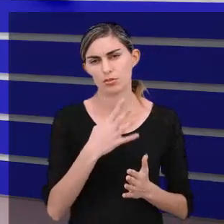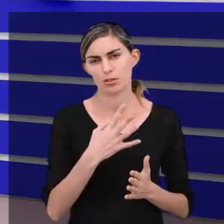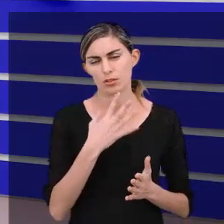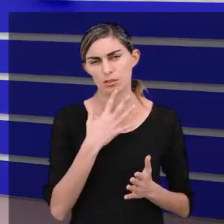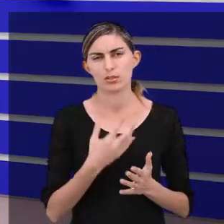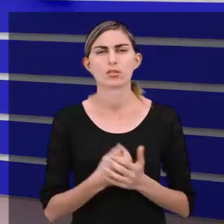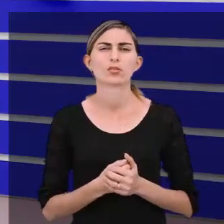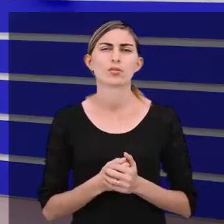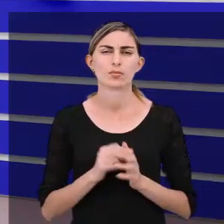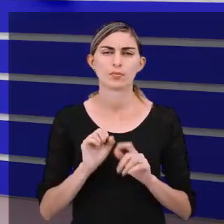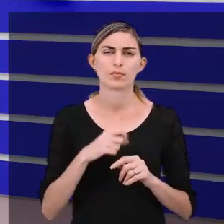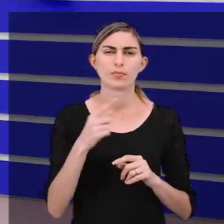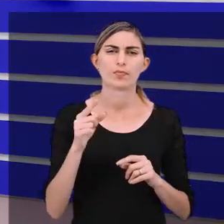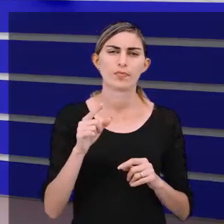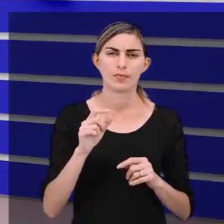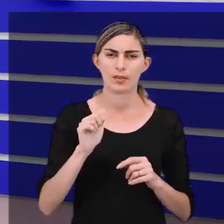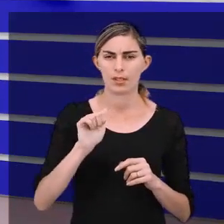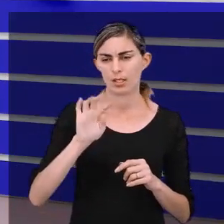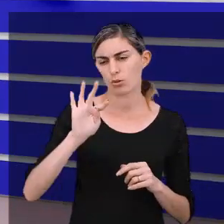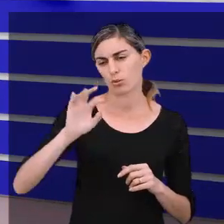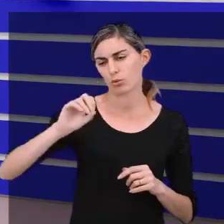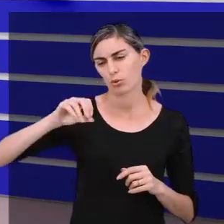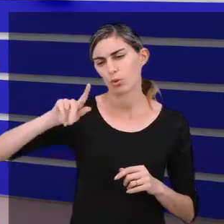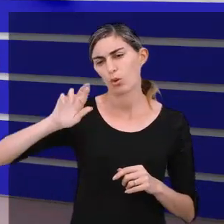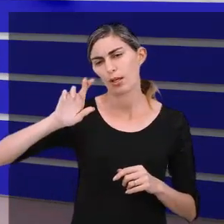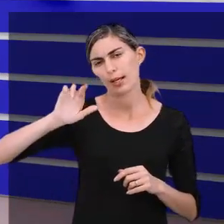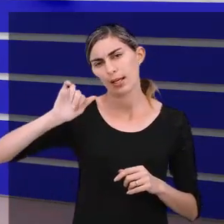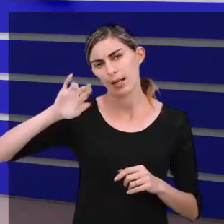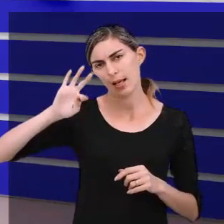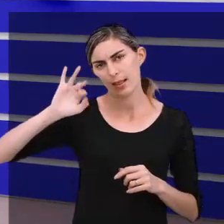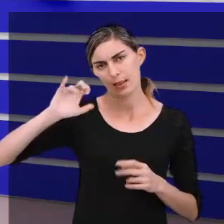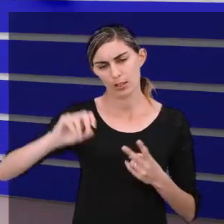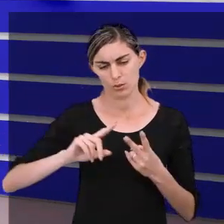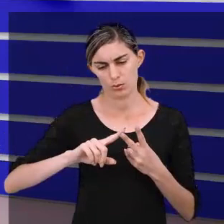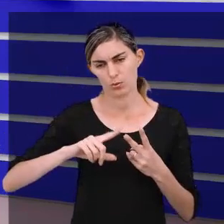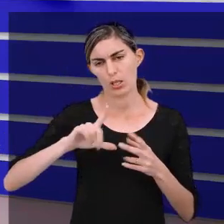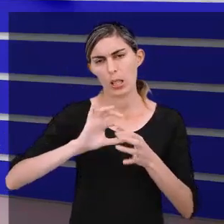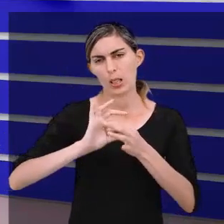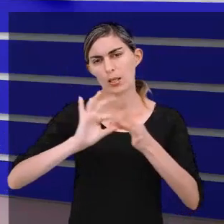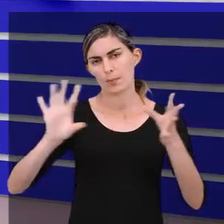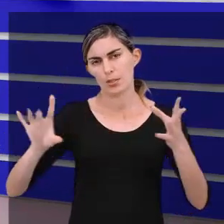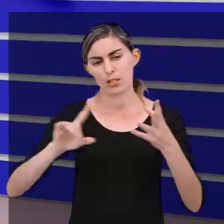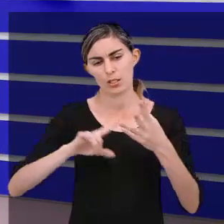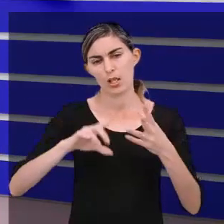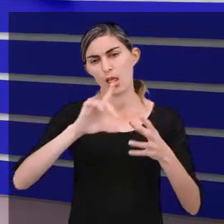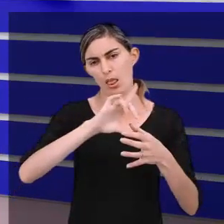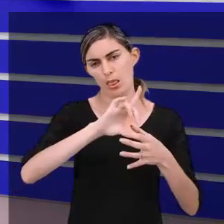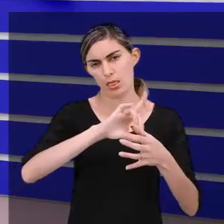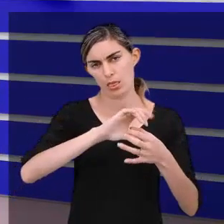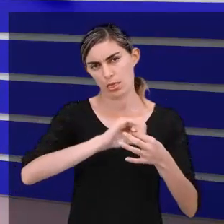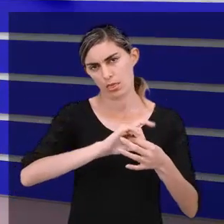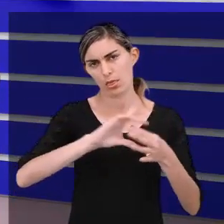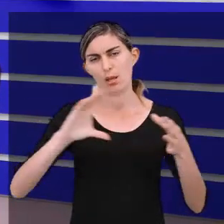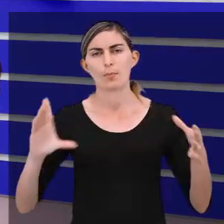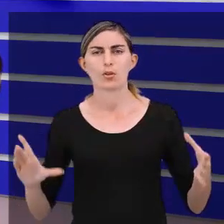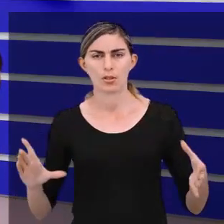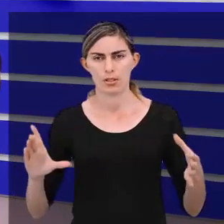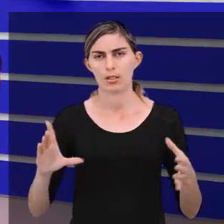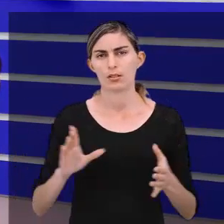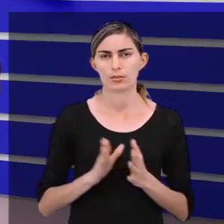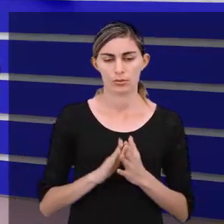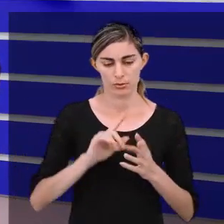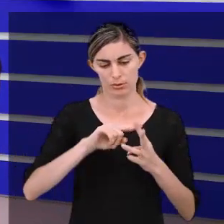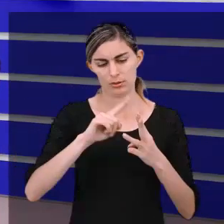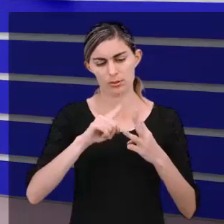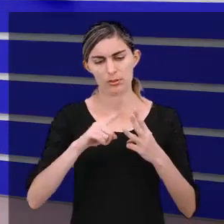conhecidos, são o autocrático, o estilo liberal e o estilo democrático. Tá? Então,